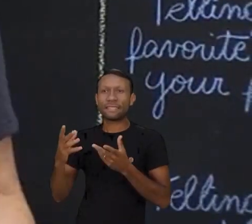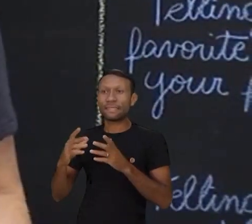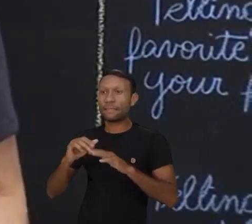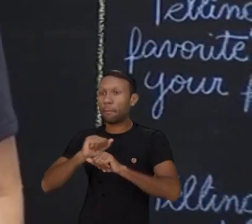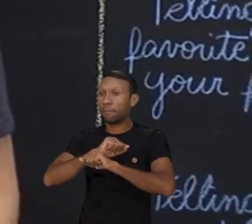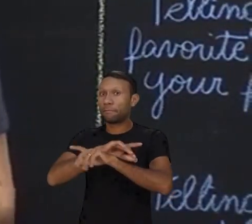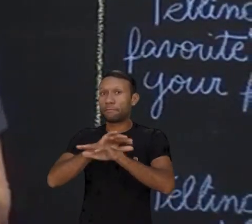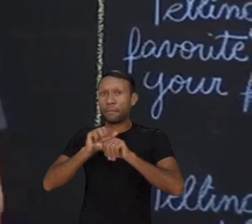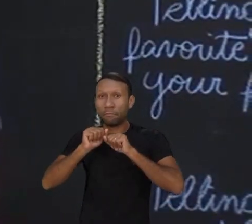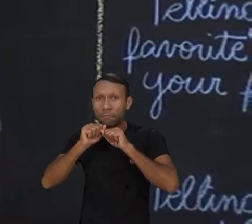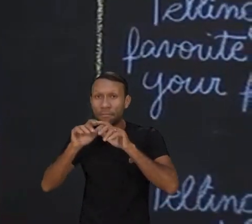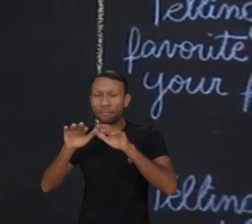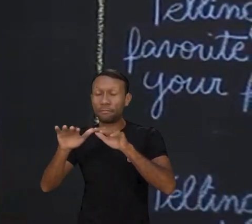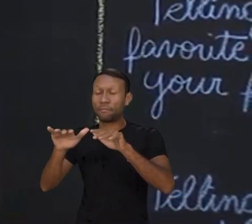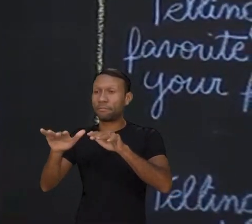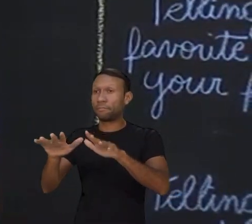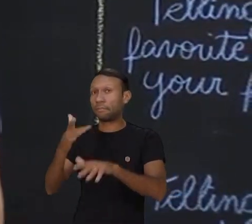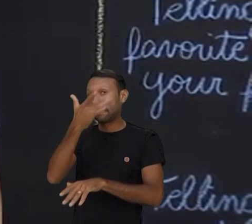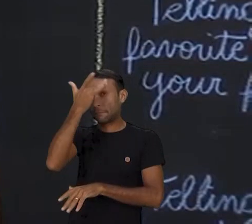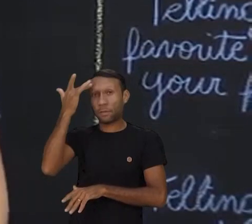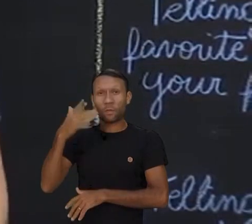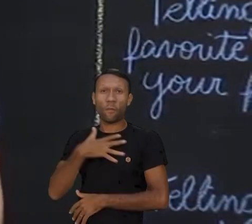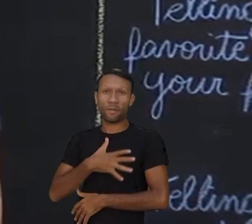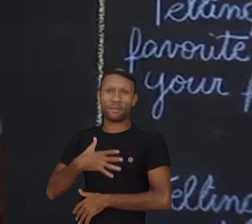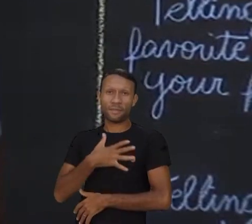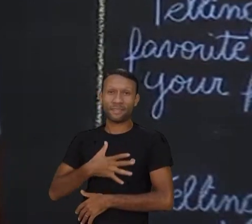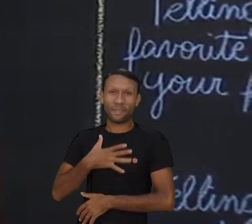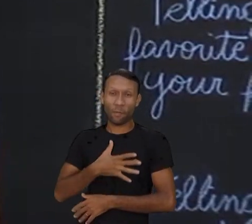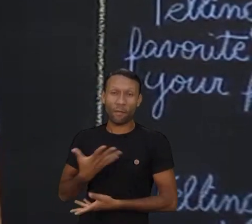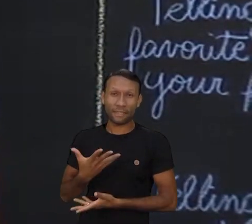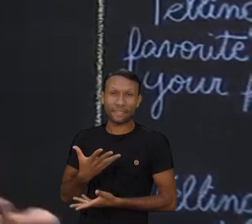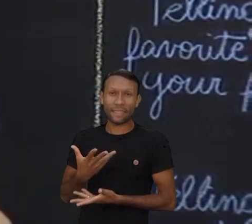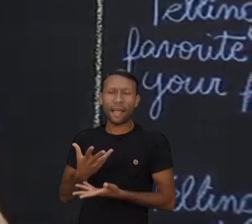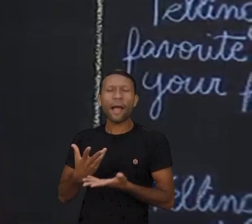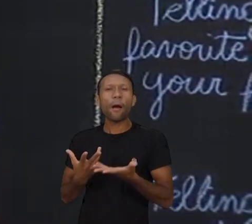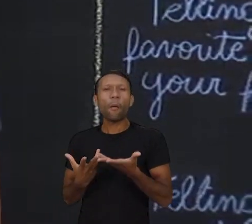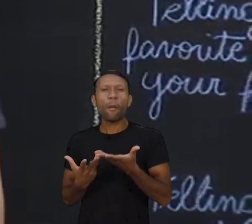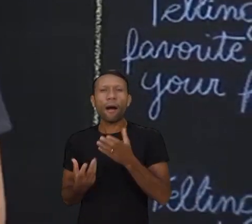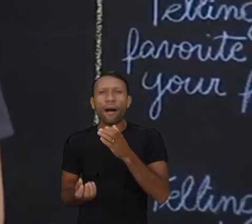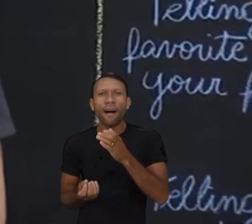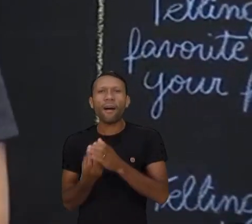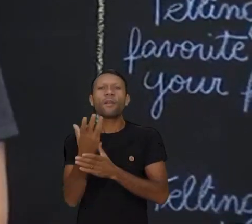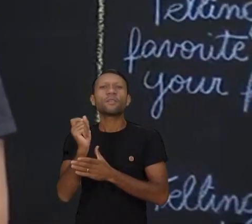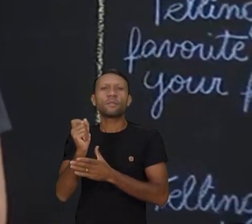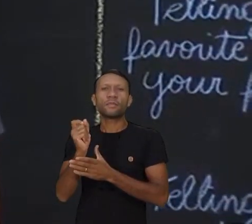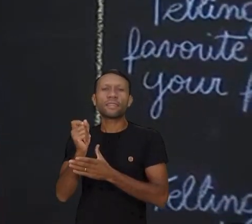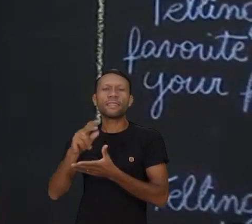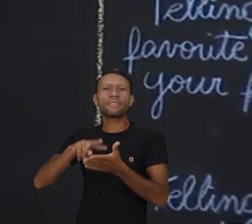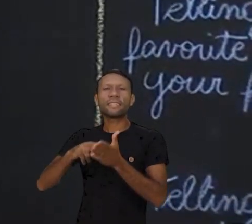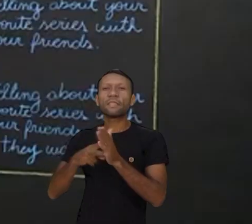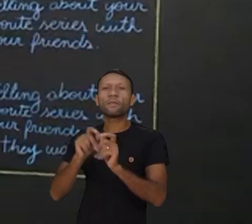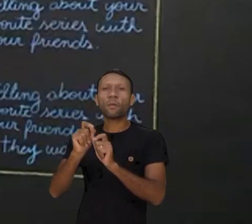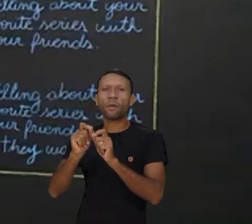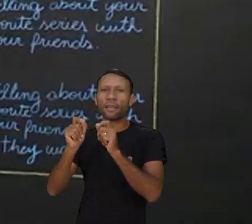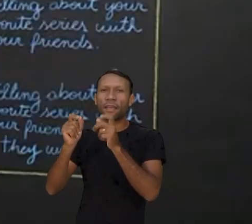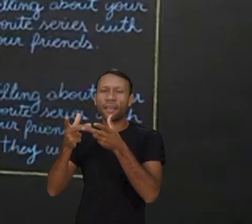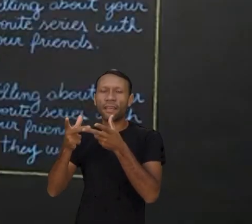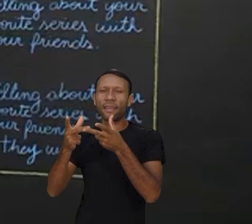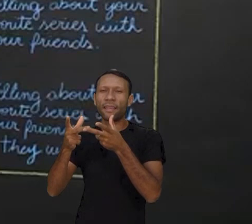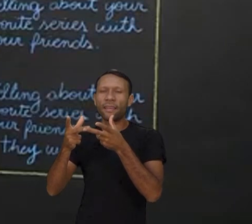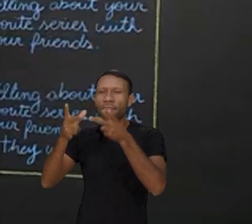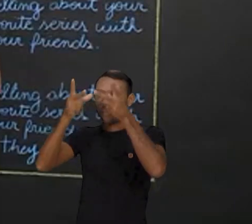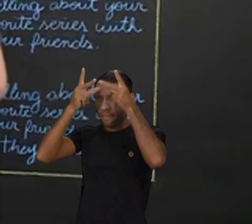de pessoas. Também quero dizer para vocês que essa palavra tem origem grega e significa imitação. Eu trouxe